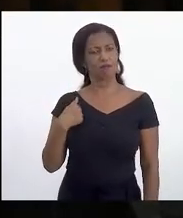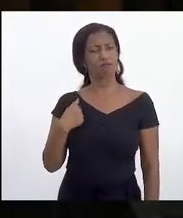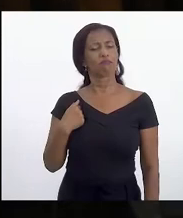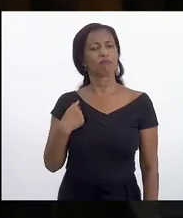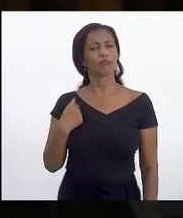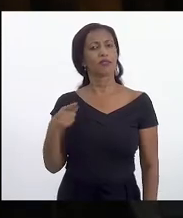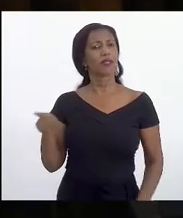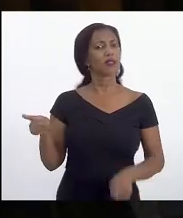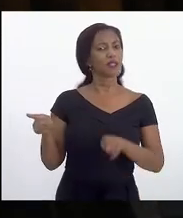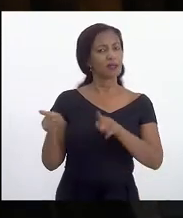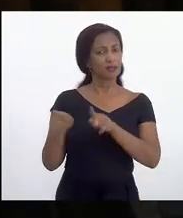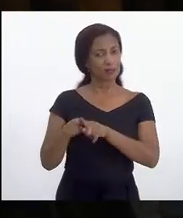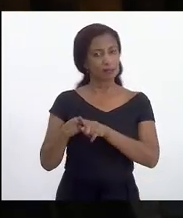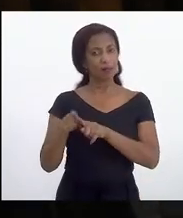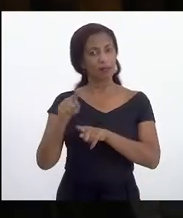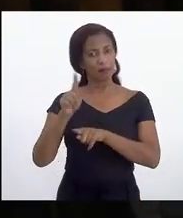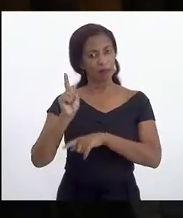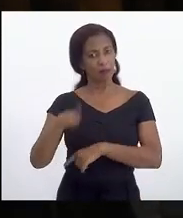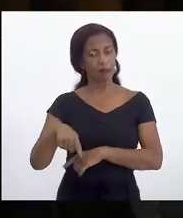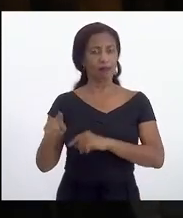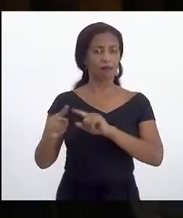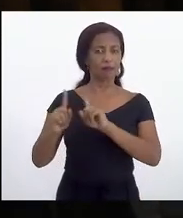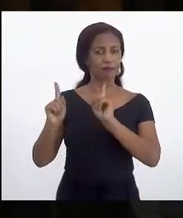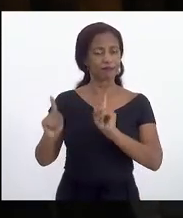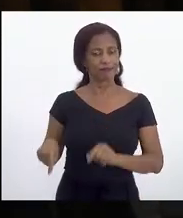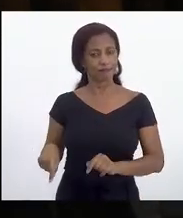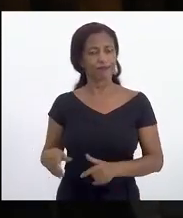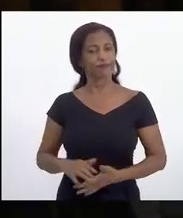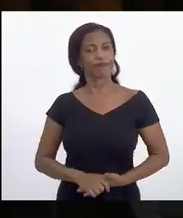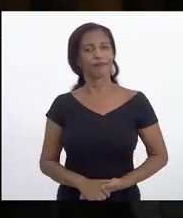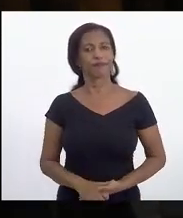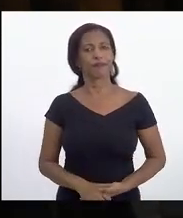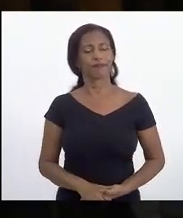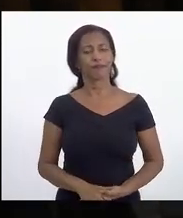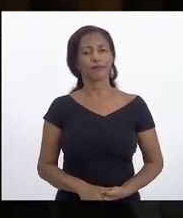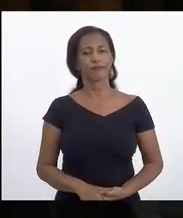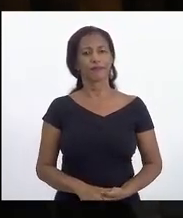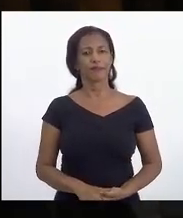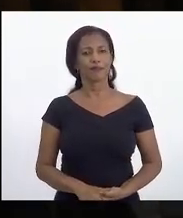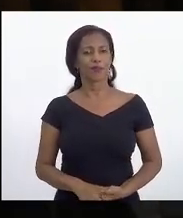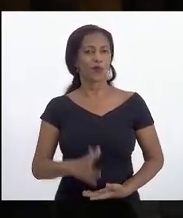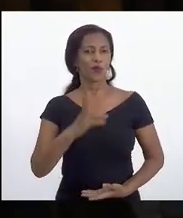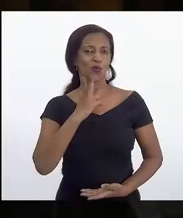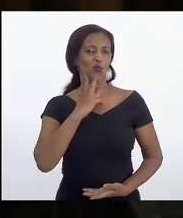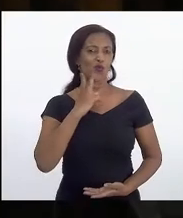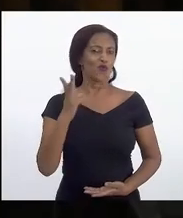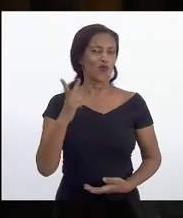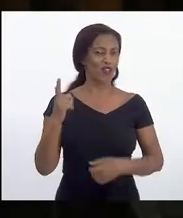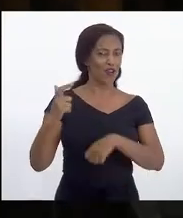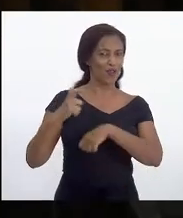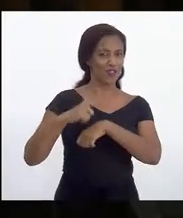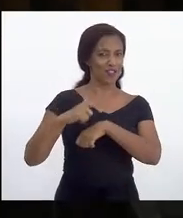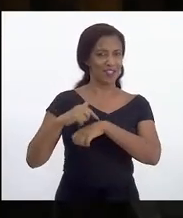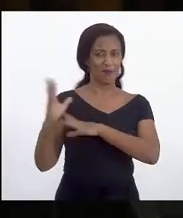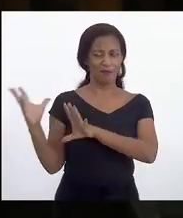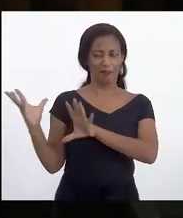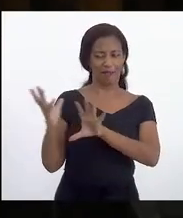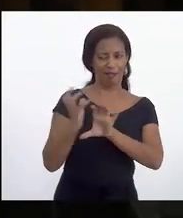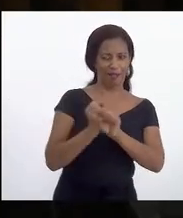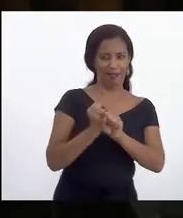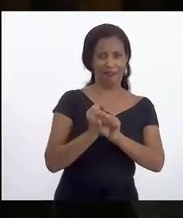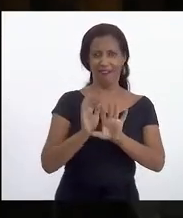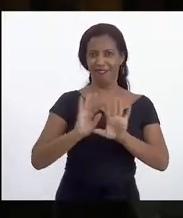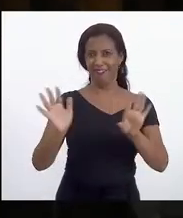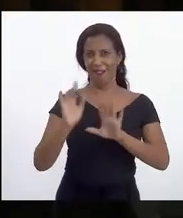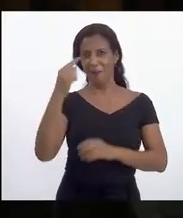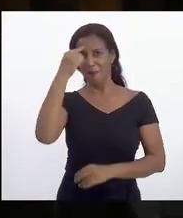que também é funcionária pública não vou dizer o tempo porque senão vou concluir que